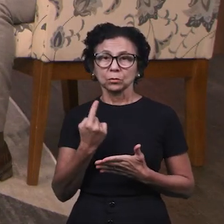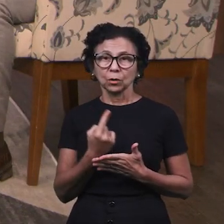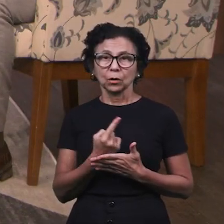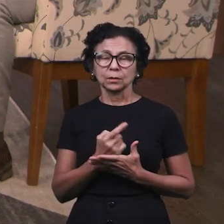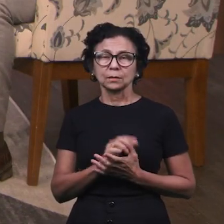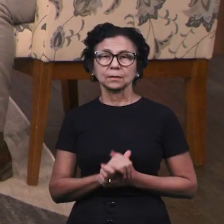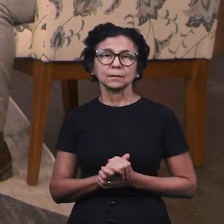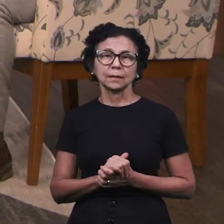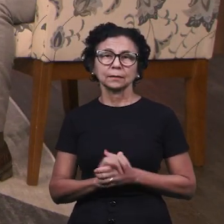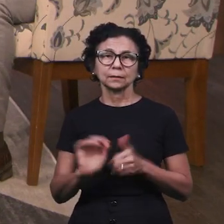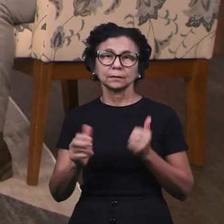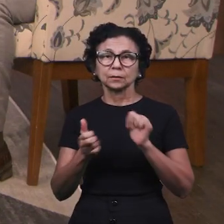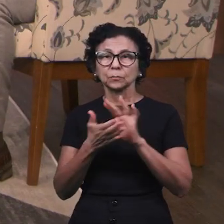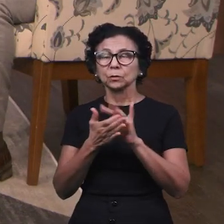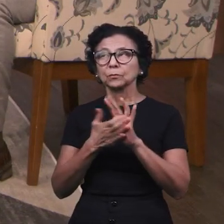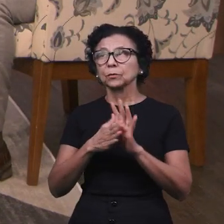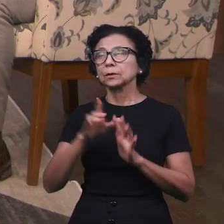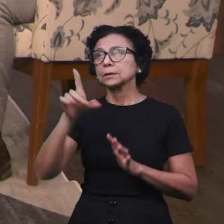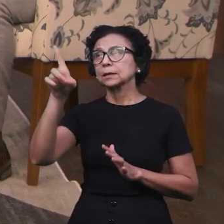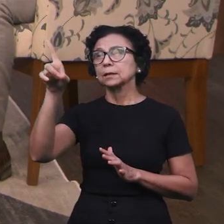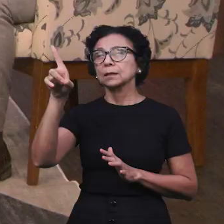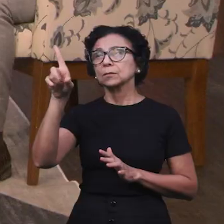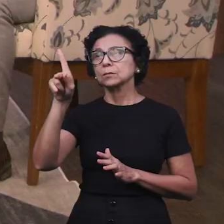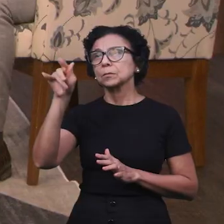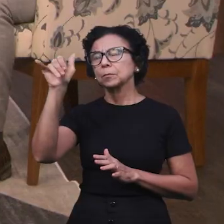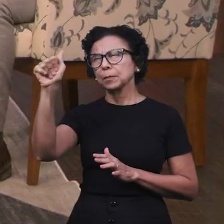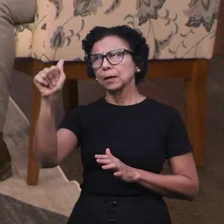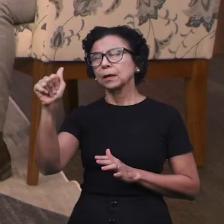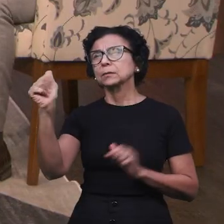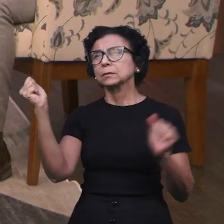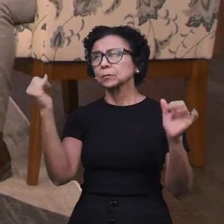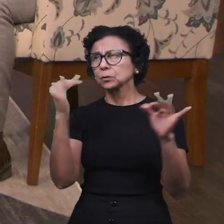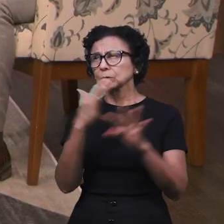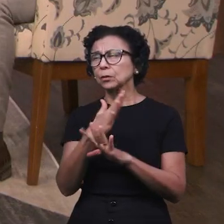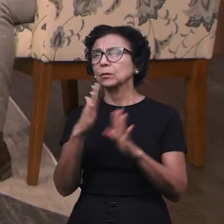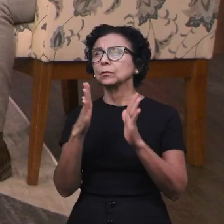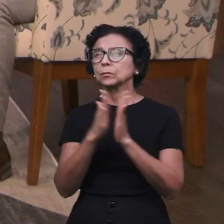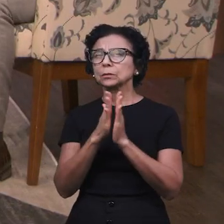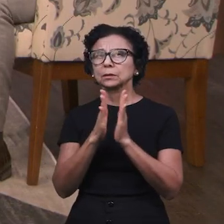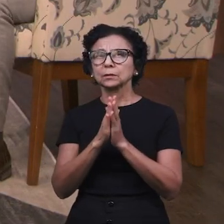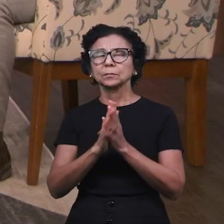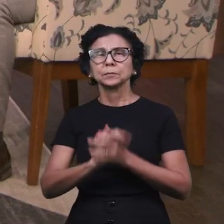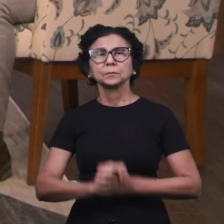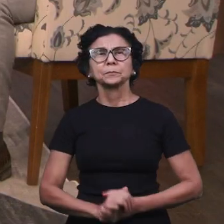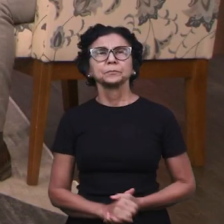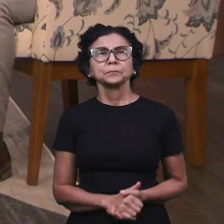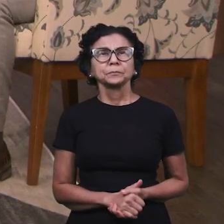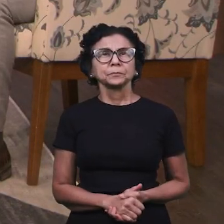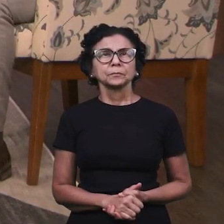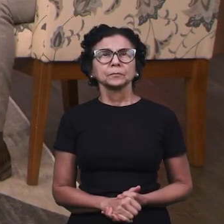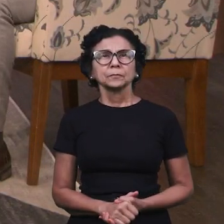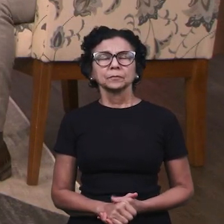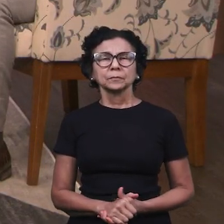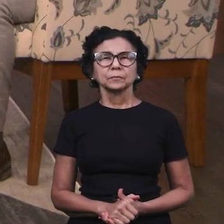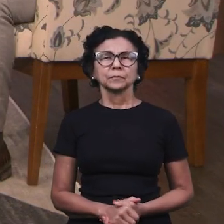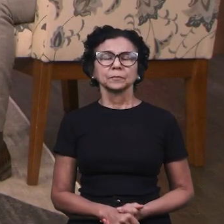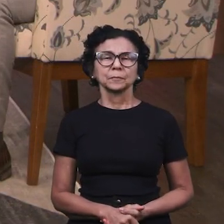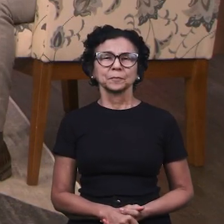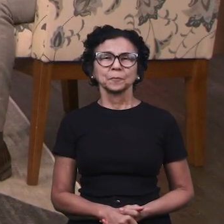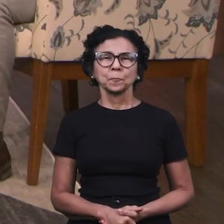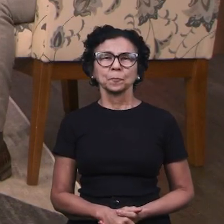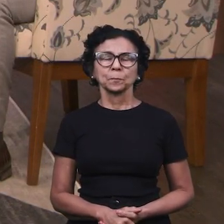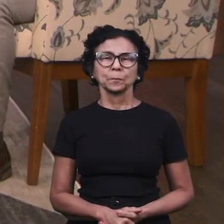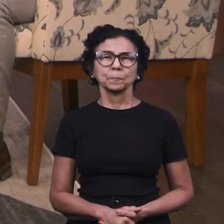Deus, nós oramos ao Pai. A notícia chega para o Pai. Nós oramos ao Pai, nós glorificamos a Deus de toda a glória. Nós damos notícia,